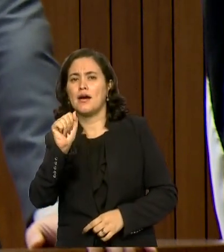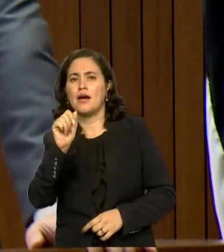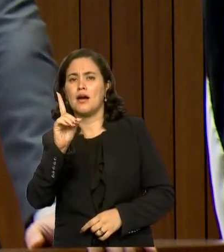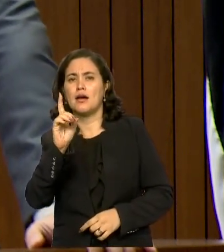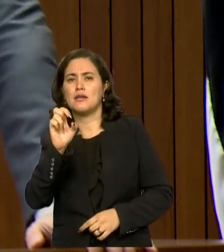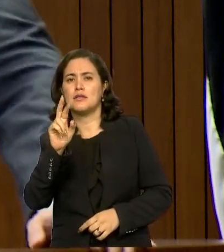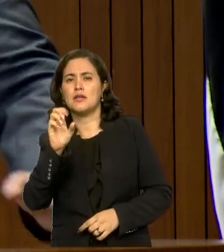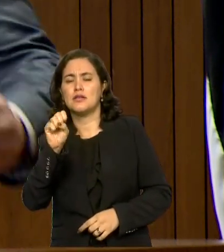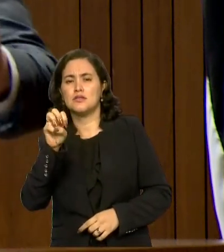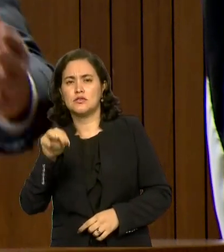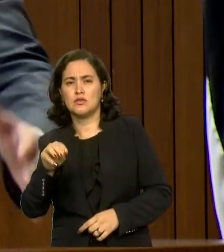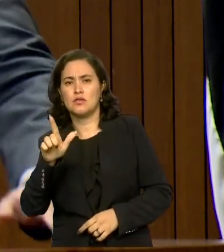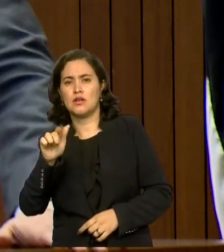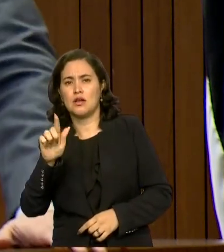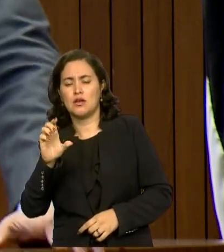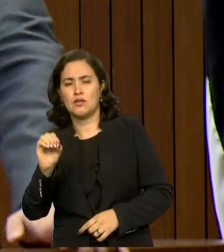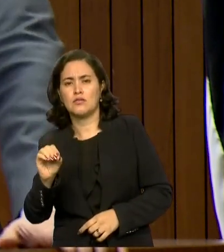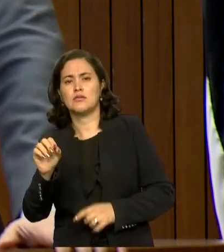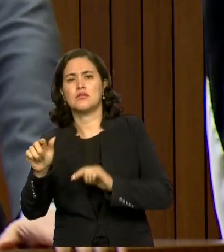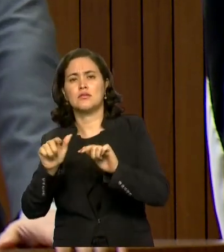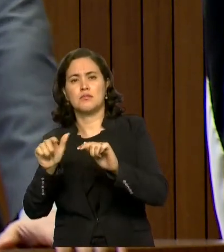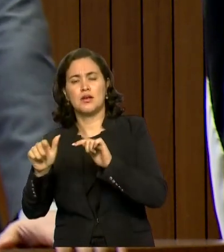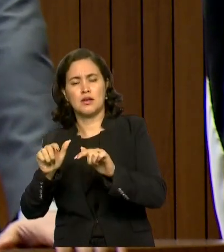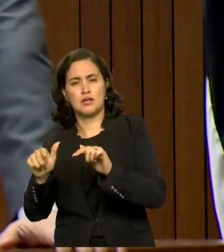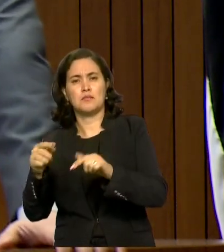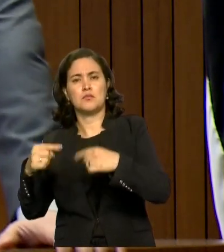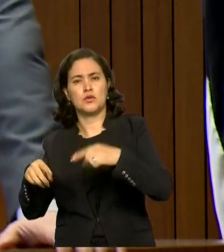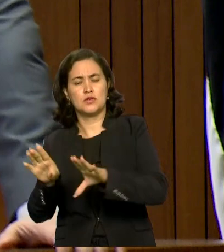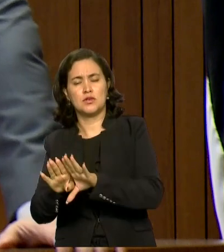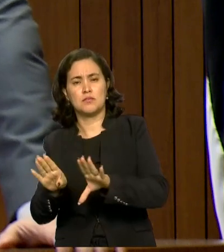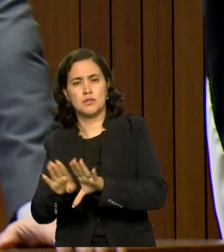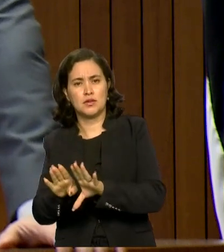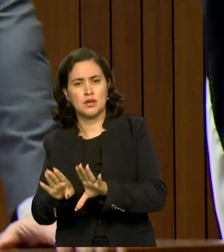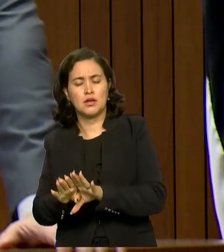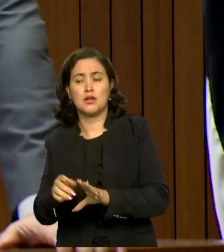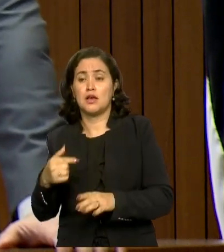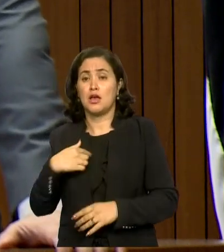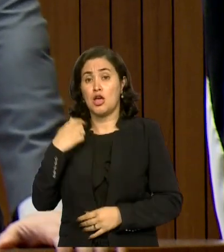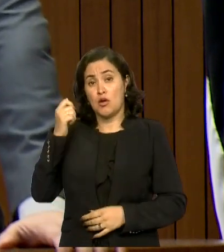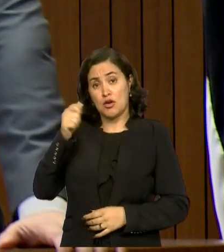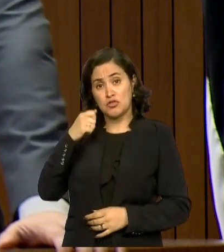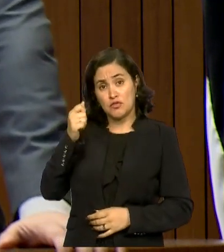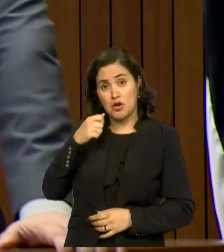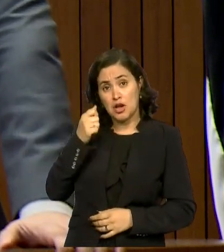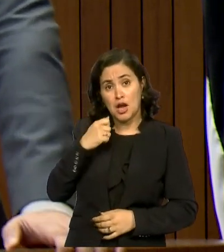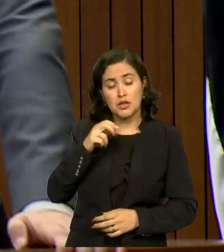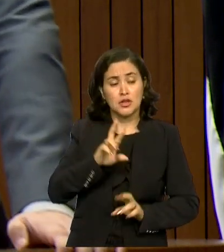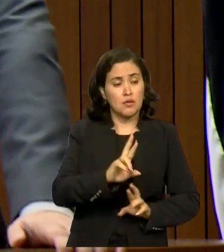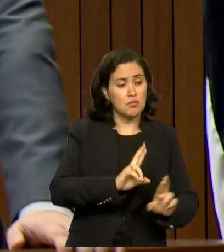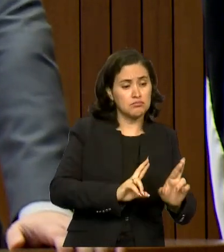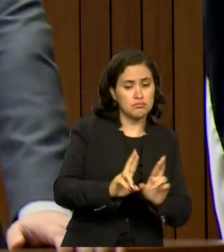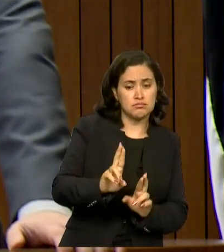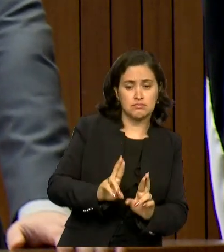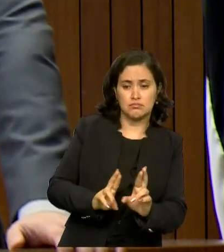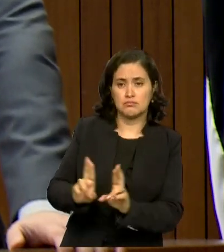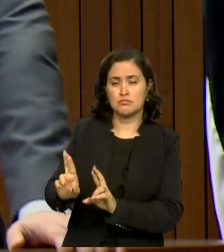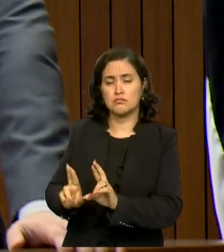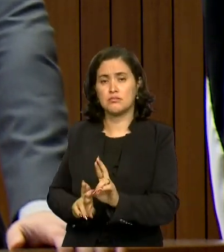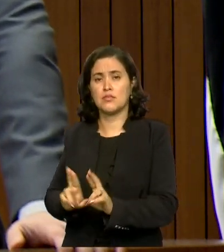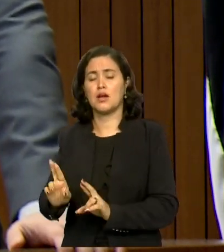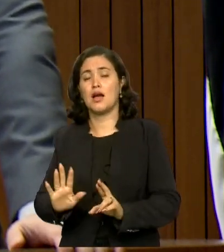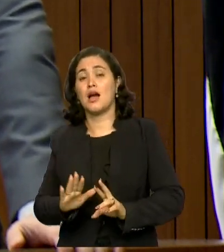vida política, eu na advocacia, ele no exercício do mandato de federal, até que, como eu narrei aqui naquele dia na sessão